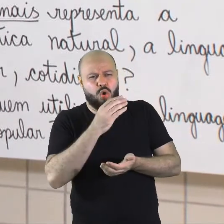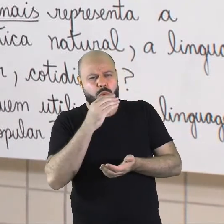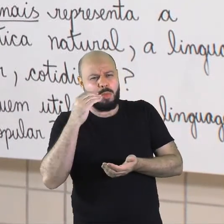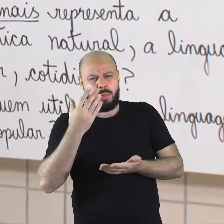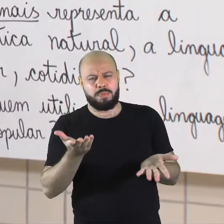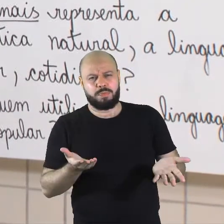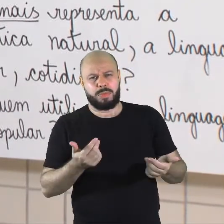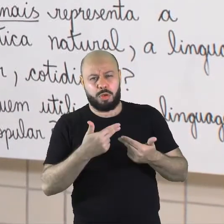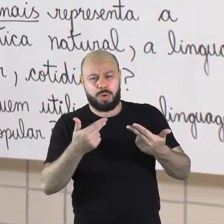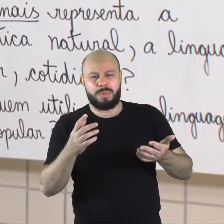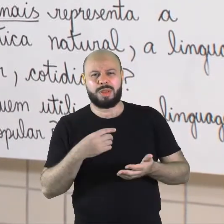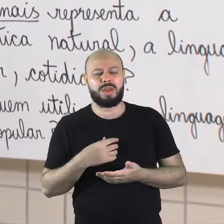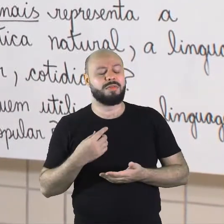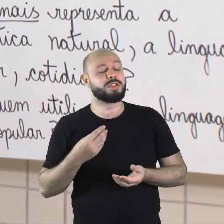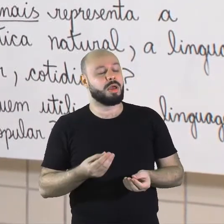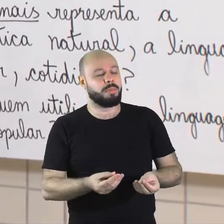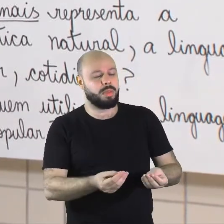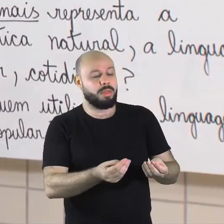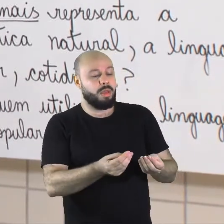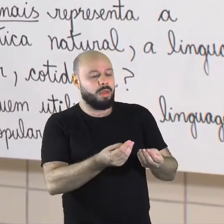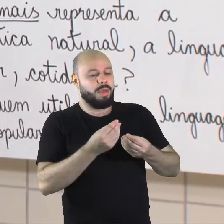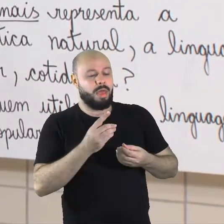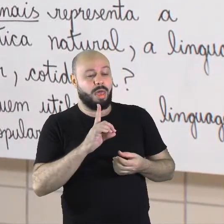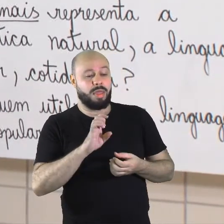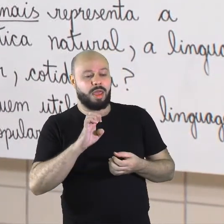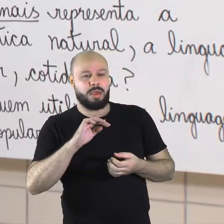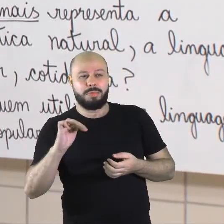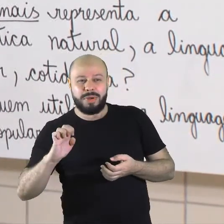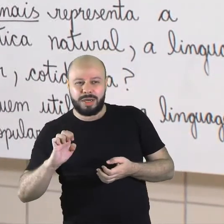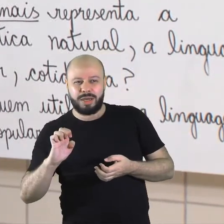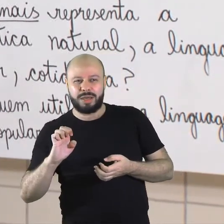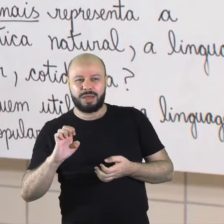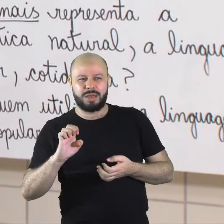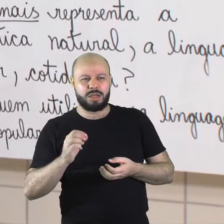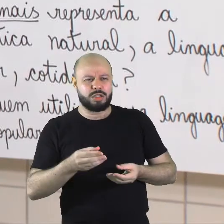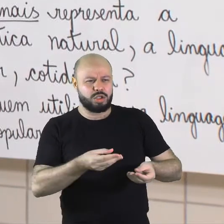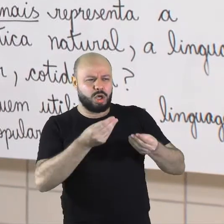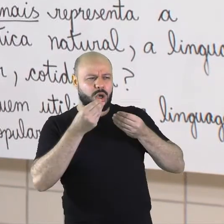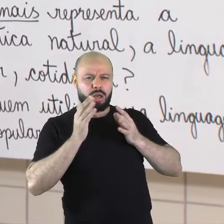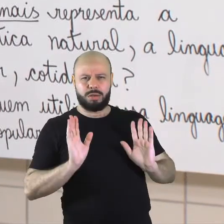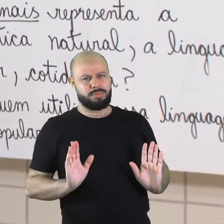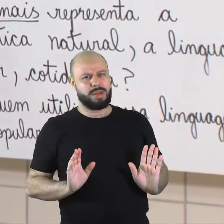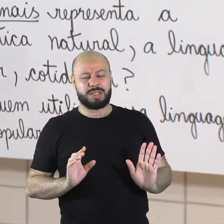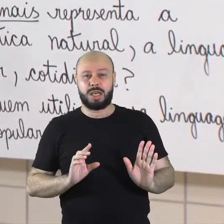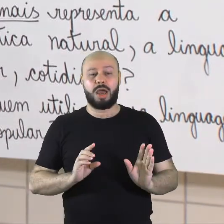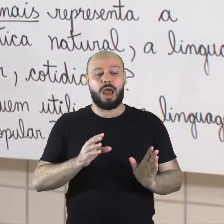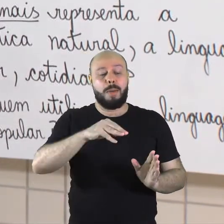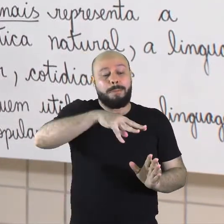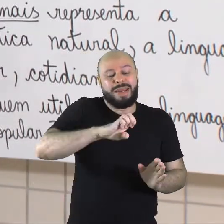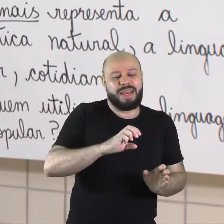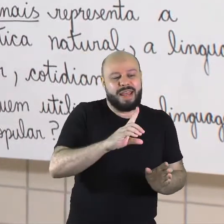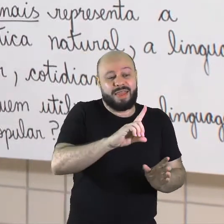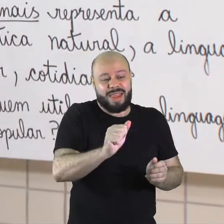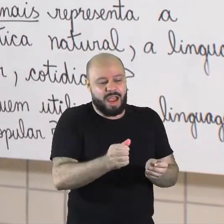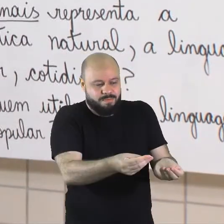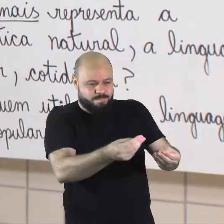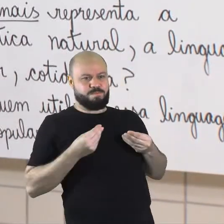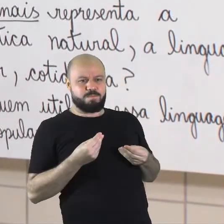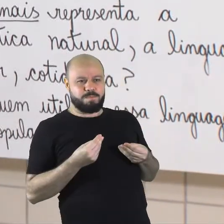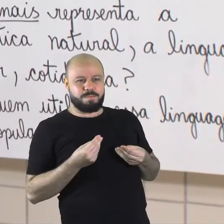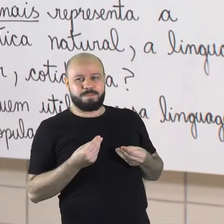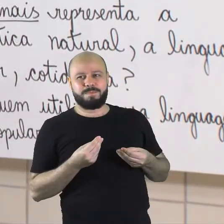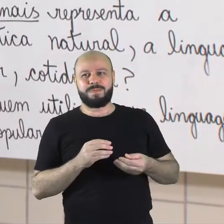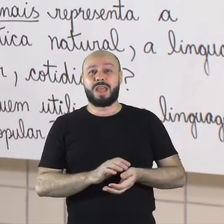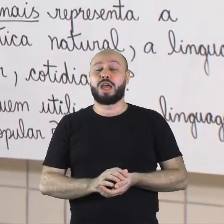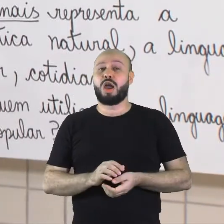alguém chega lá, dê-me um salgado. Você fala, me dá um salgado, por favor. Então, essa linguagem de usar esses pronomes antes